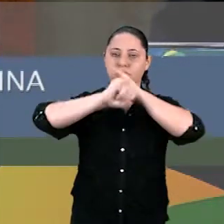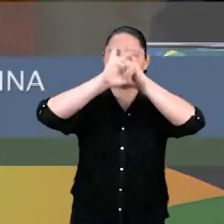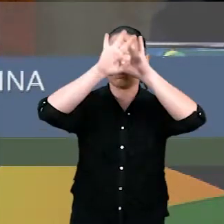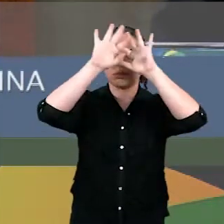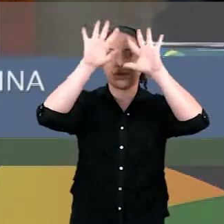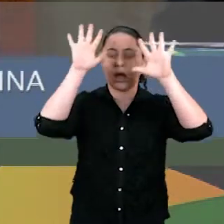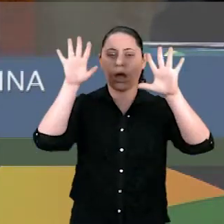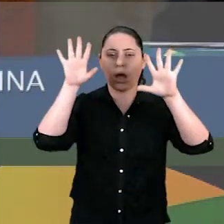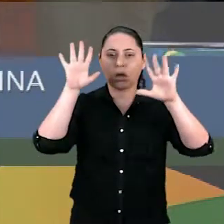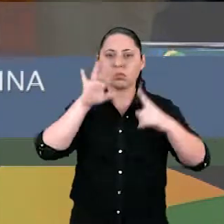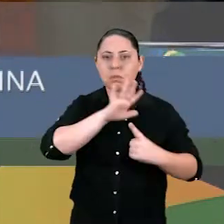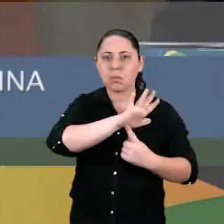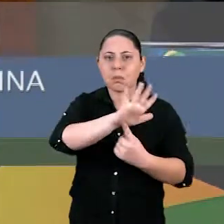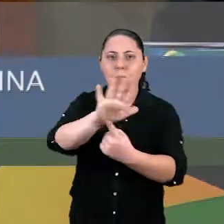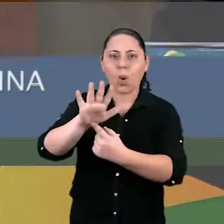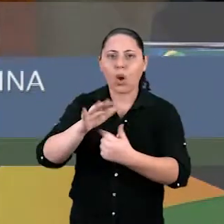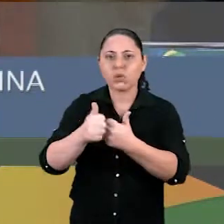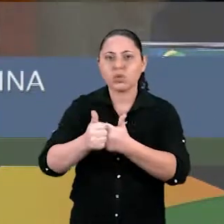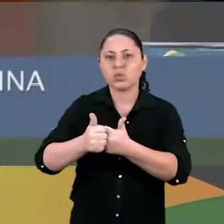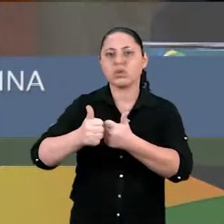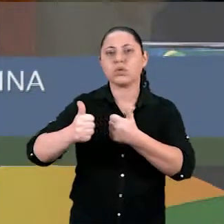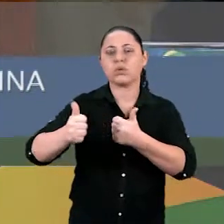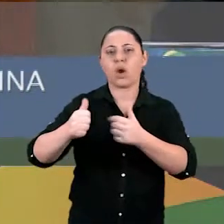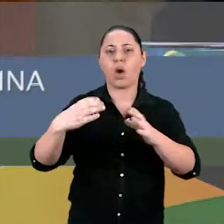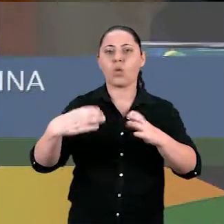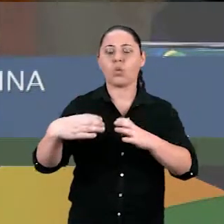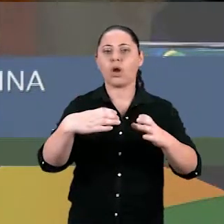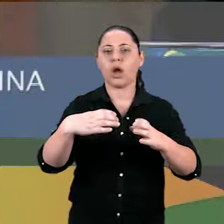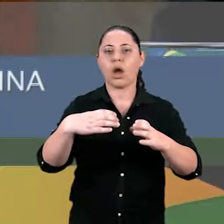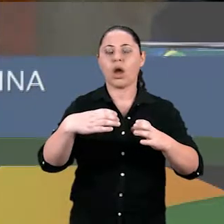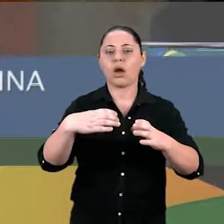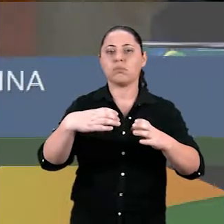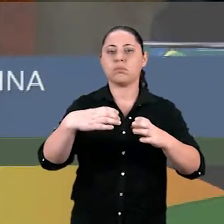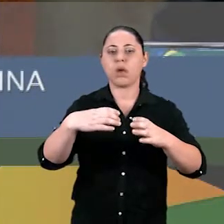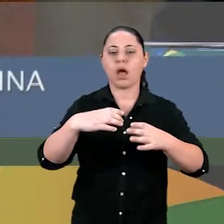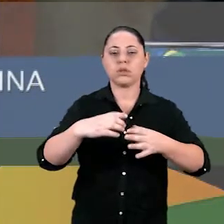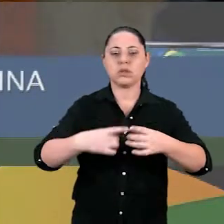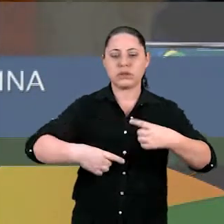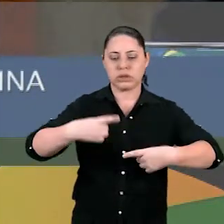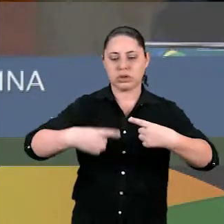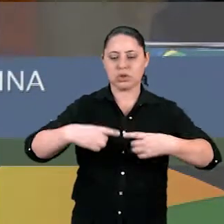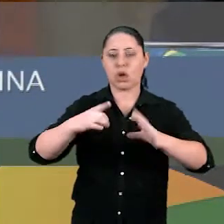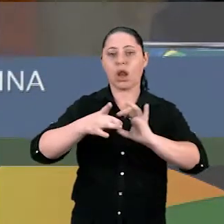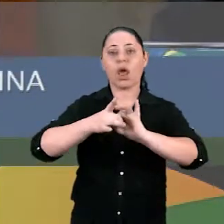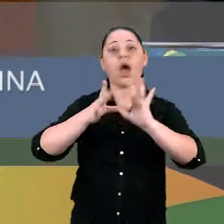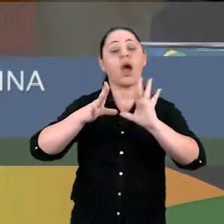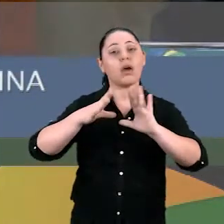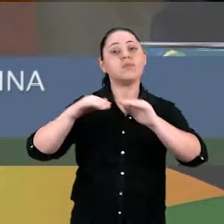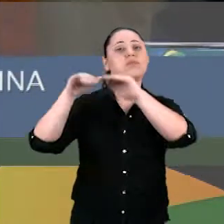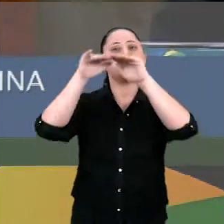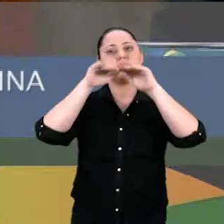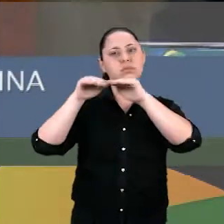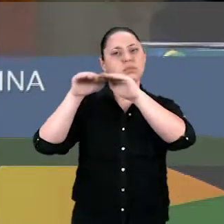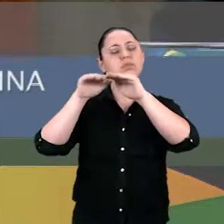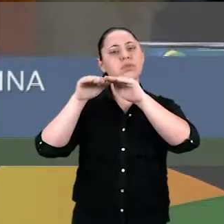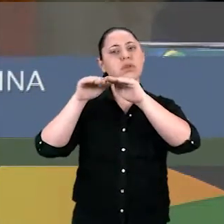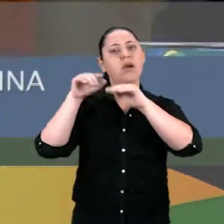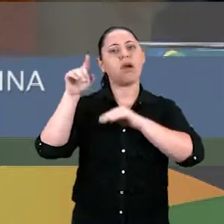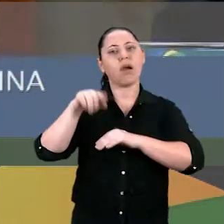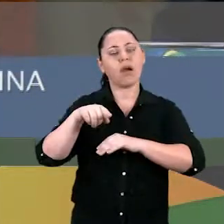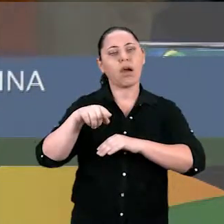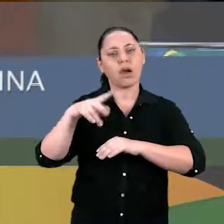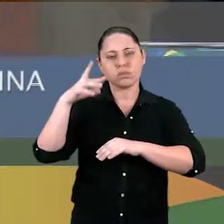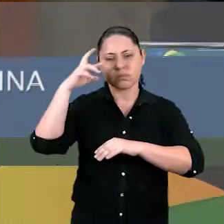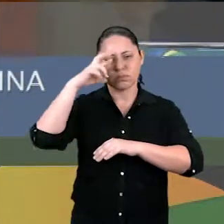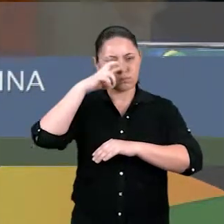mais transparência ao jogo e que torna os tribunais mais democráticos. E, portanto, a adequada e